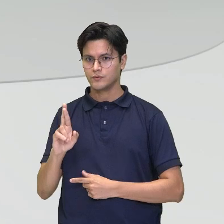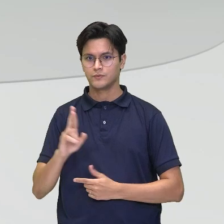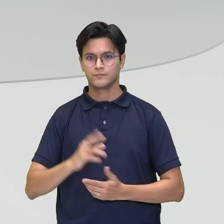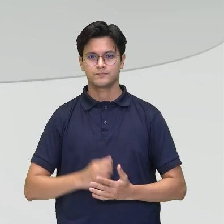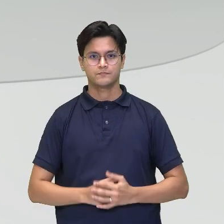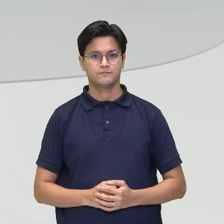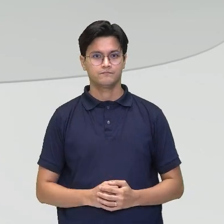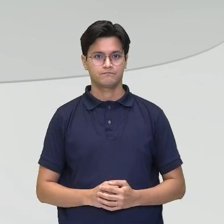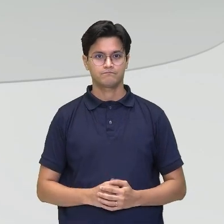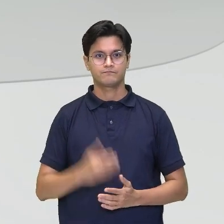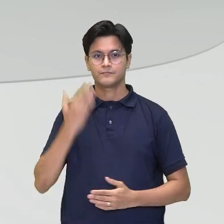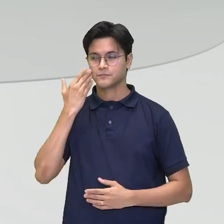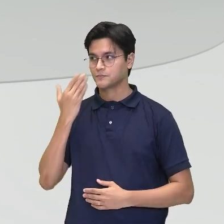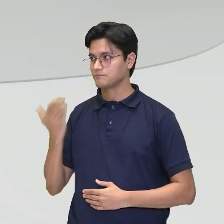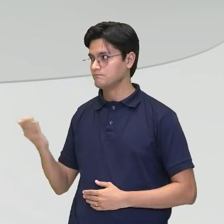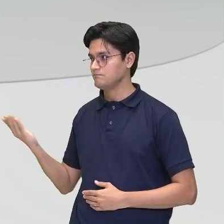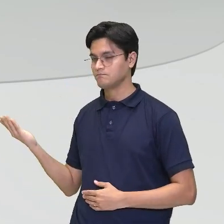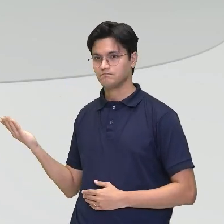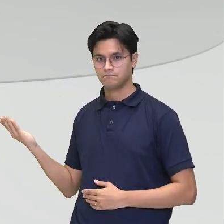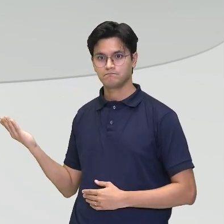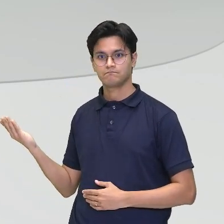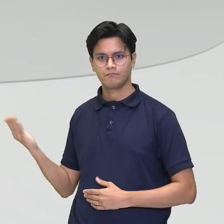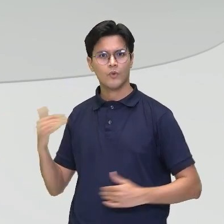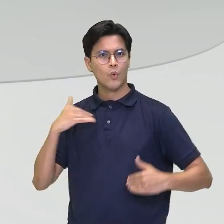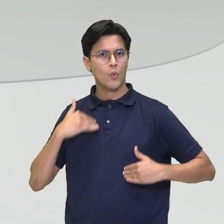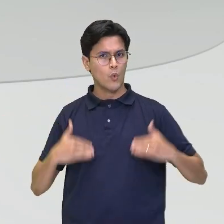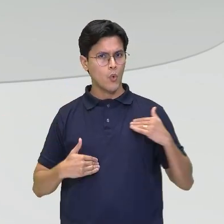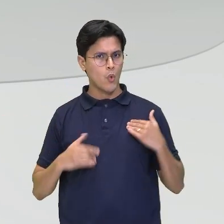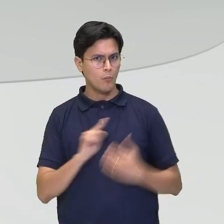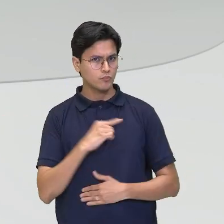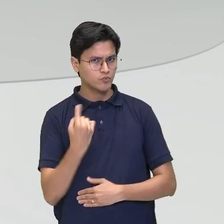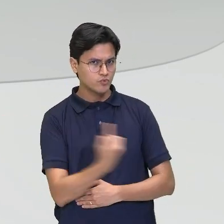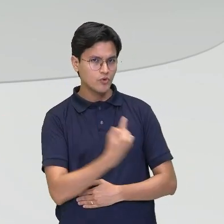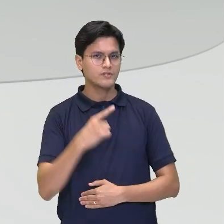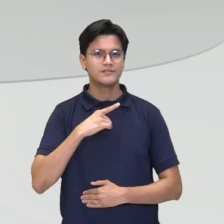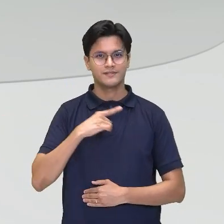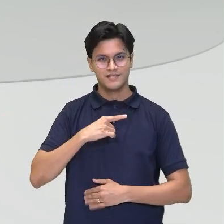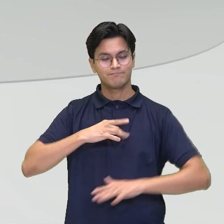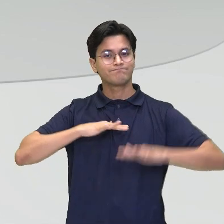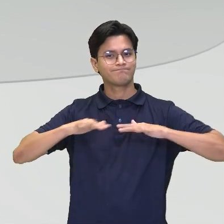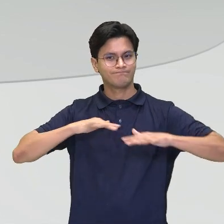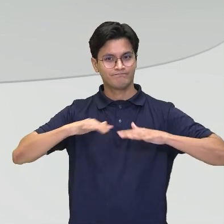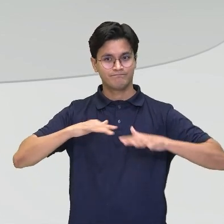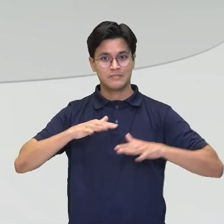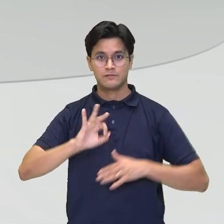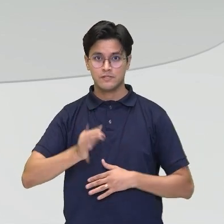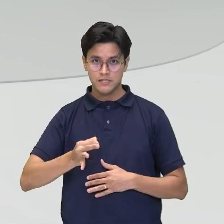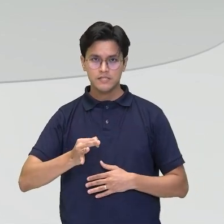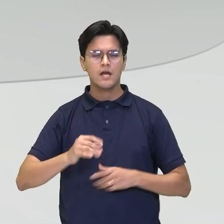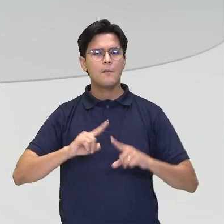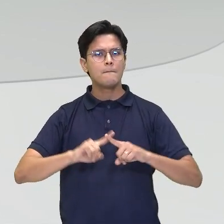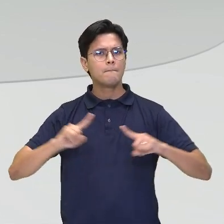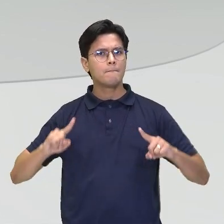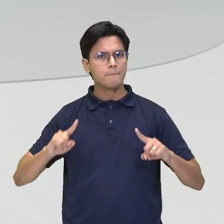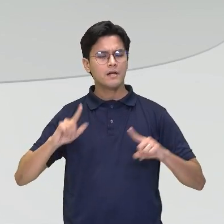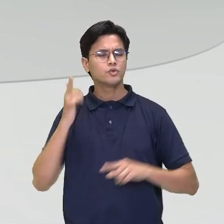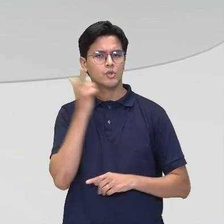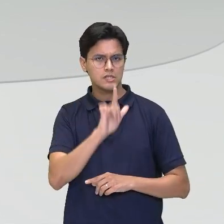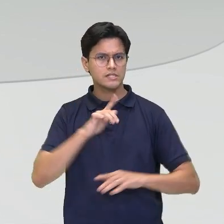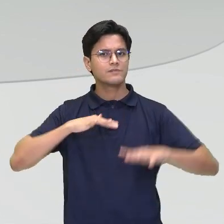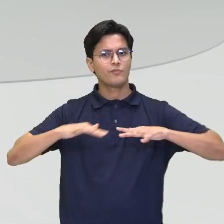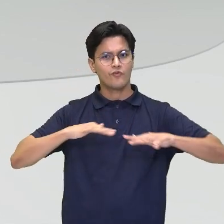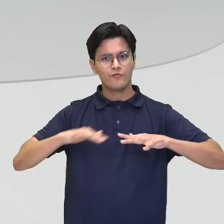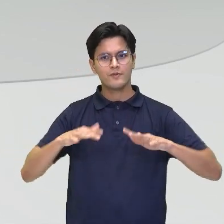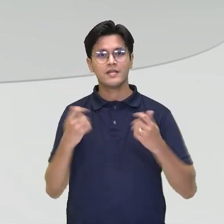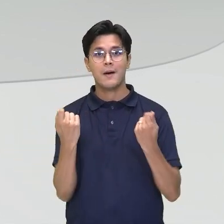Nós estamos vendo aqui, né, que o nosso corpo ele se movimenta, né? E para se movimentar, ele precisa então dessa